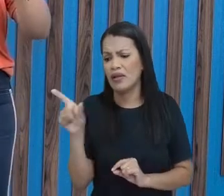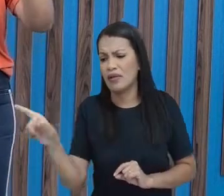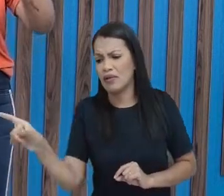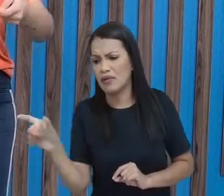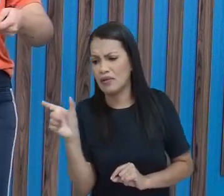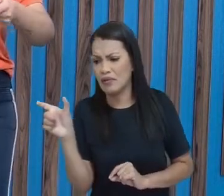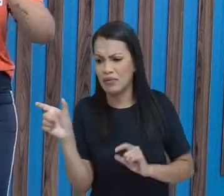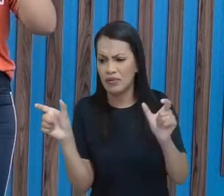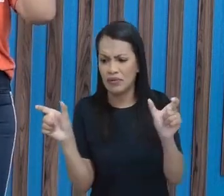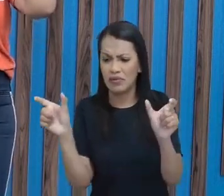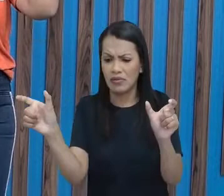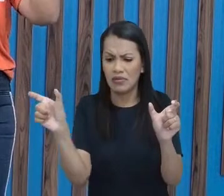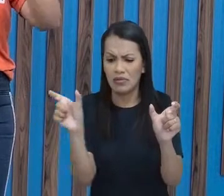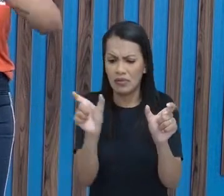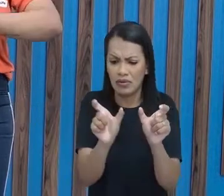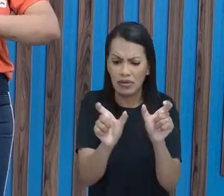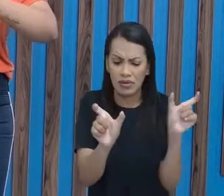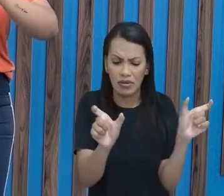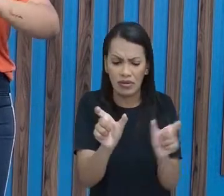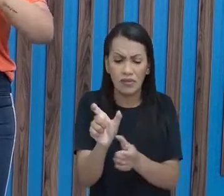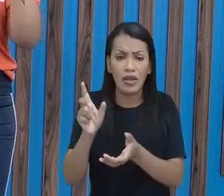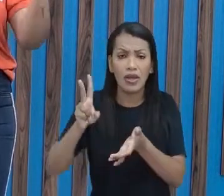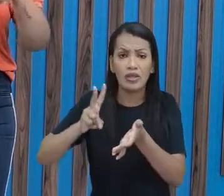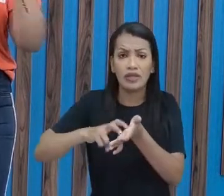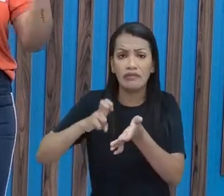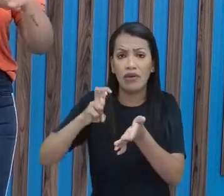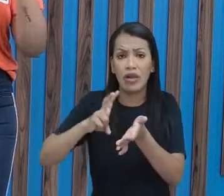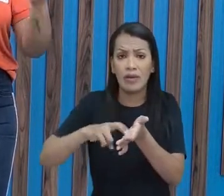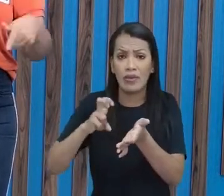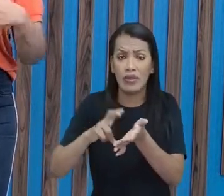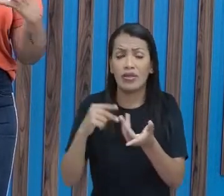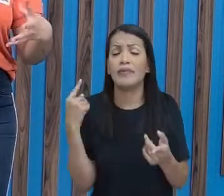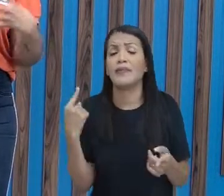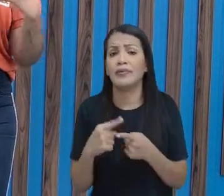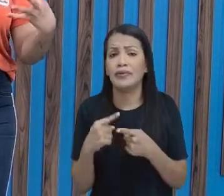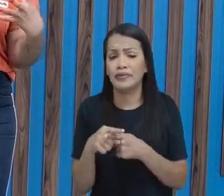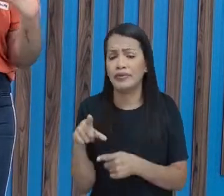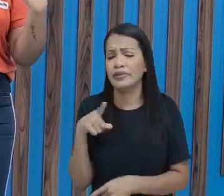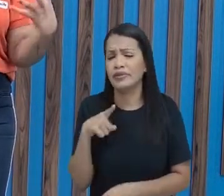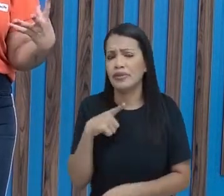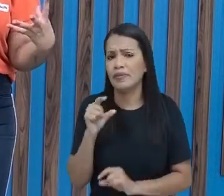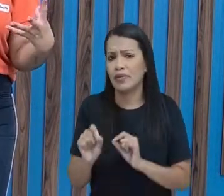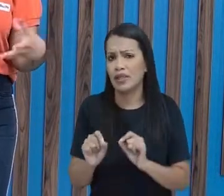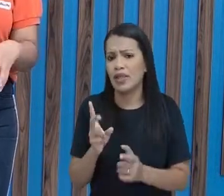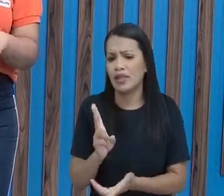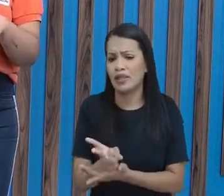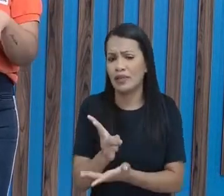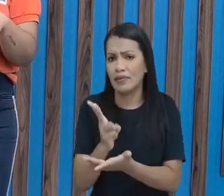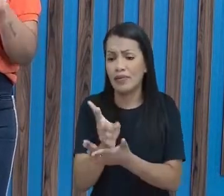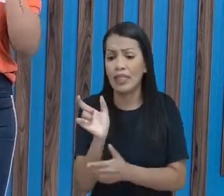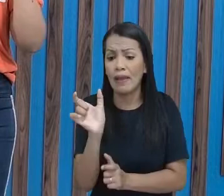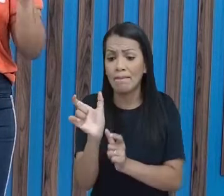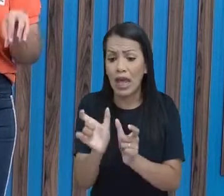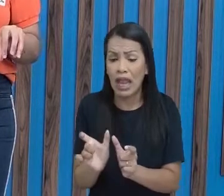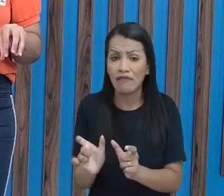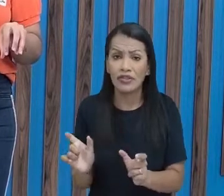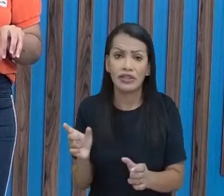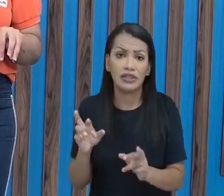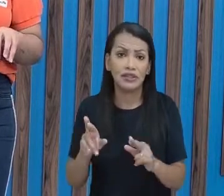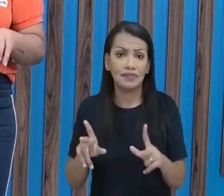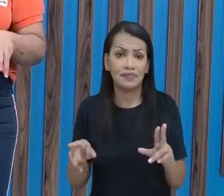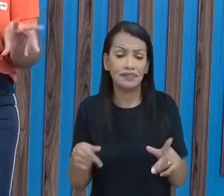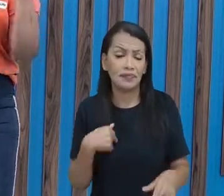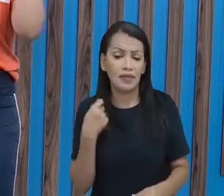de palavras, né, de vocabulário, porque a gente está o tempo todo entrando em contato com palavras diferentes. Então, de repente, eu escrevi um